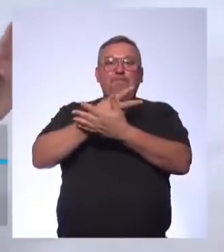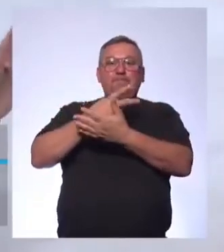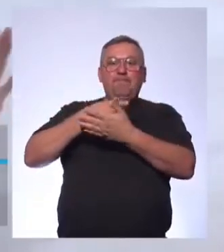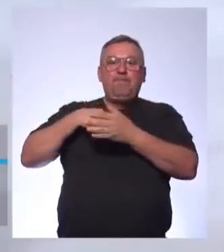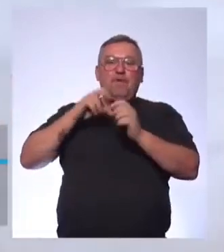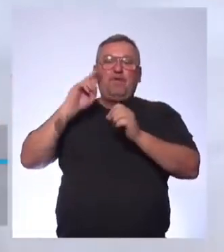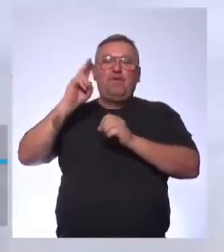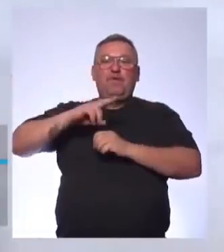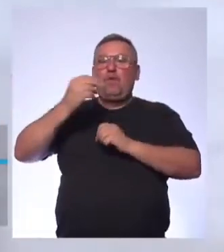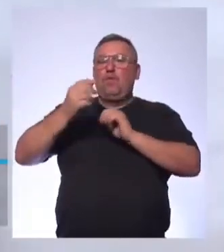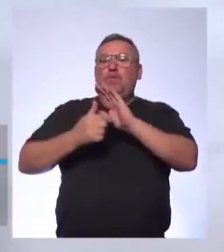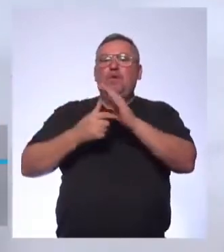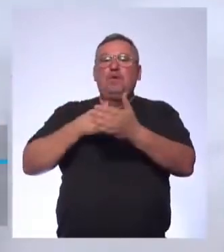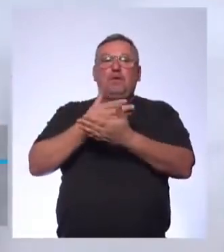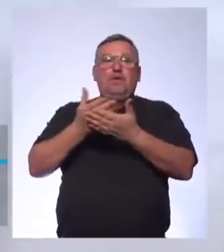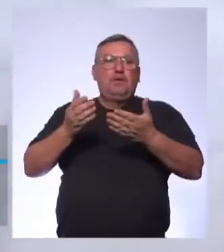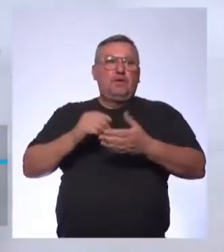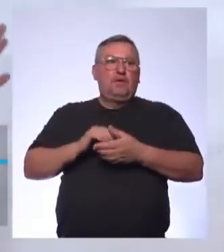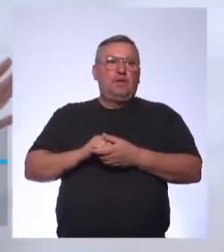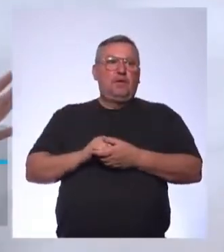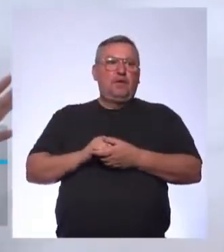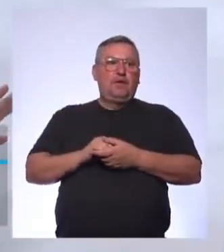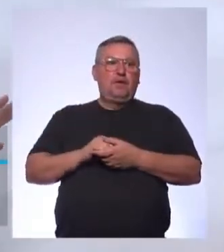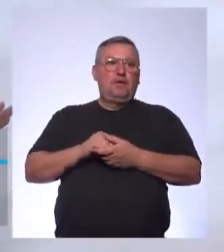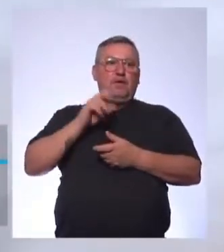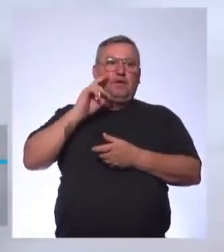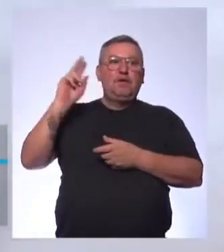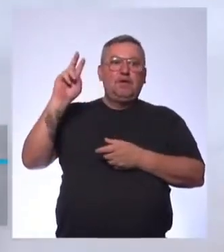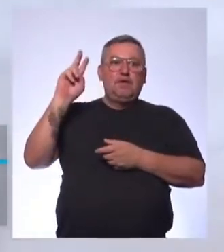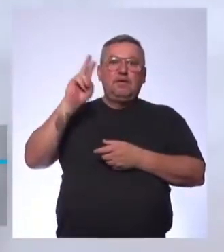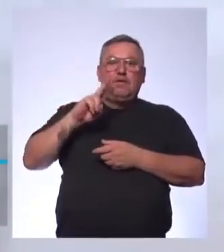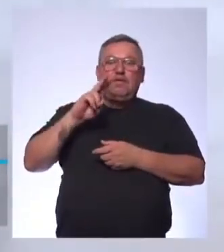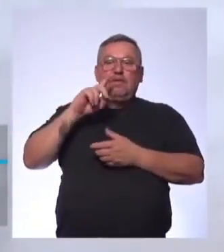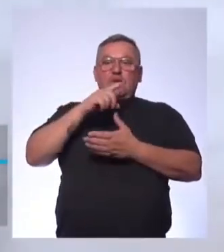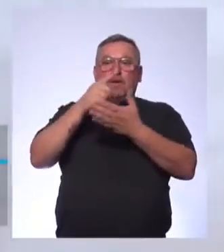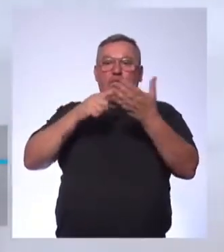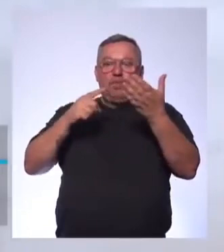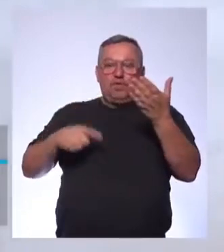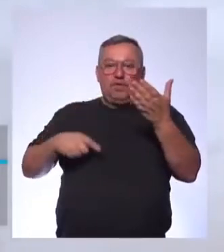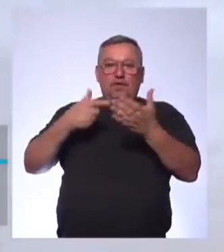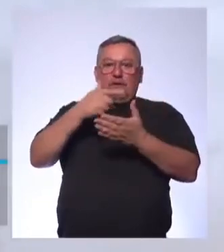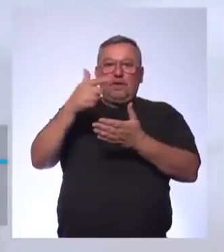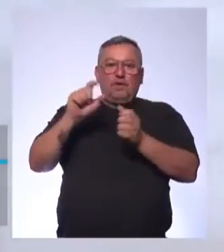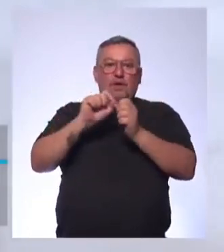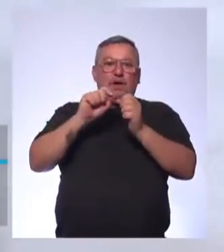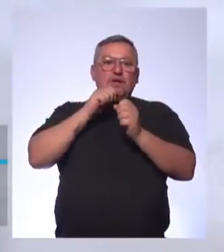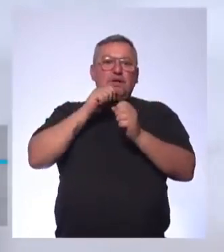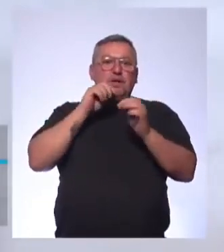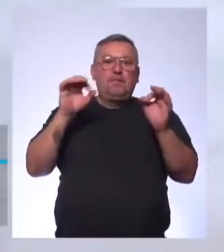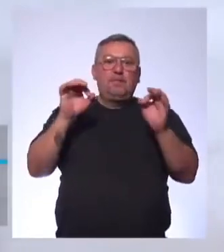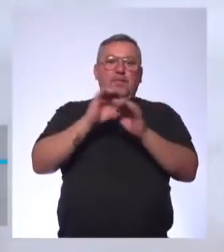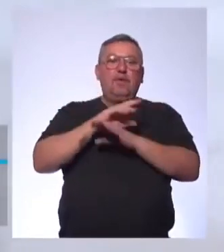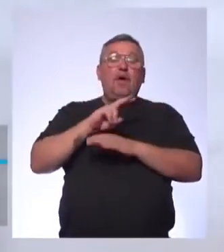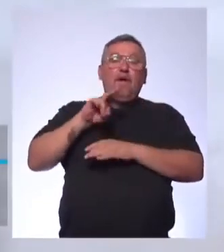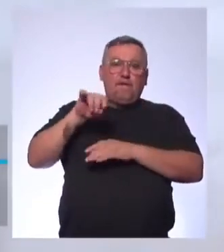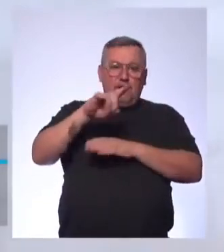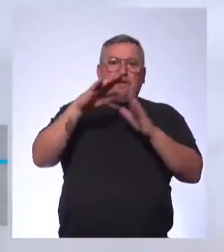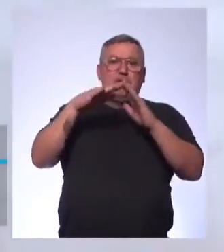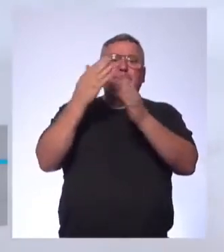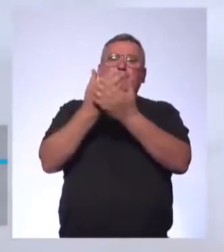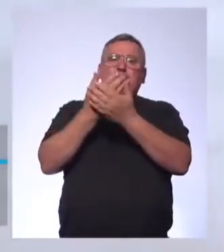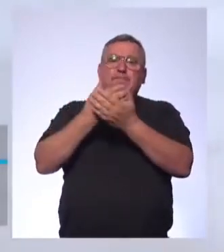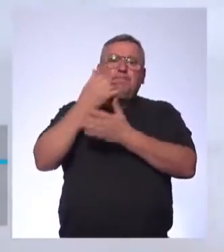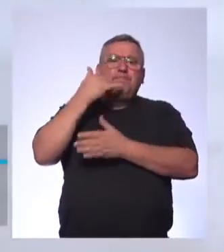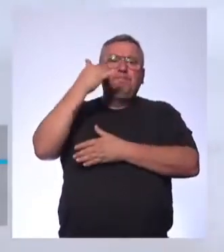vou ter como mostrar para vocês. Peguem lá a sua apostila. Quem não está com a apostila aí que ainda não foi pegar, vai lá na escola,